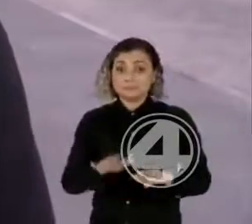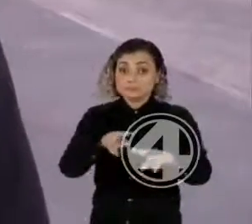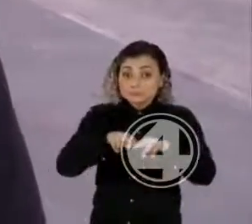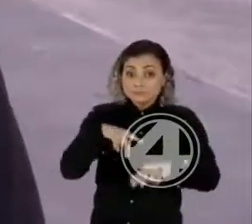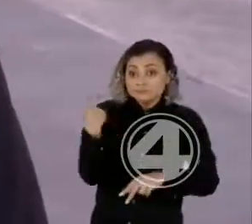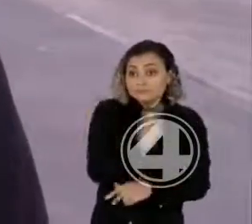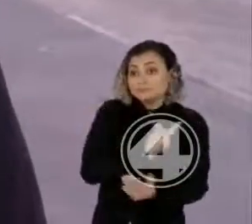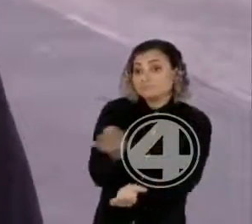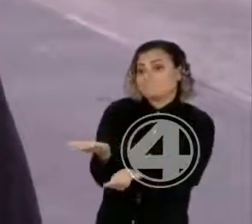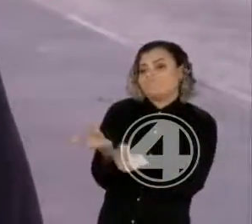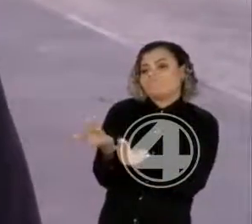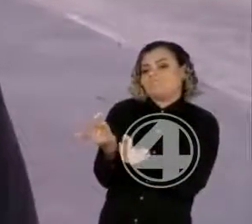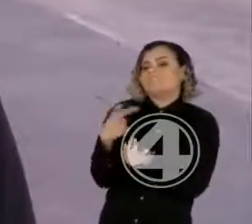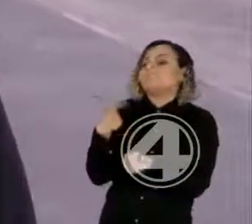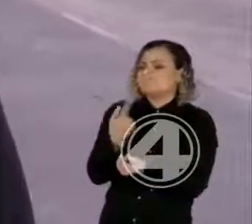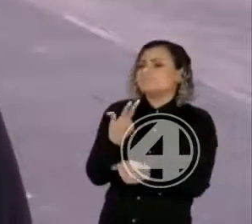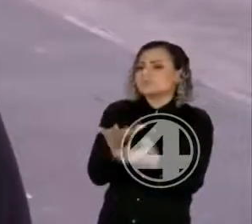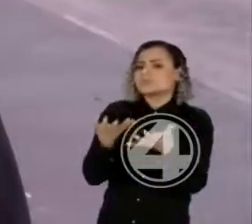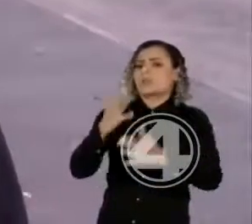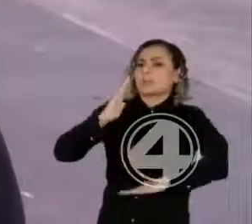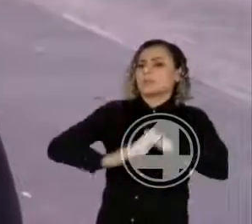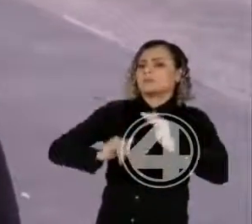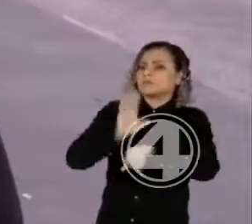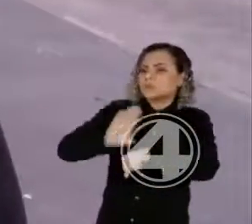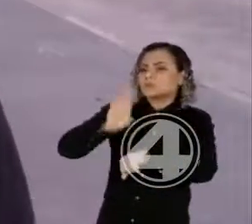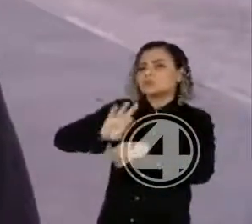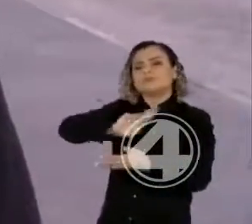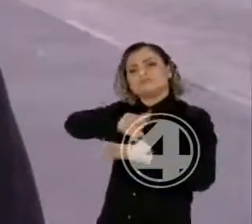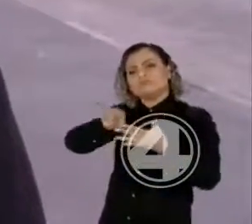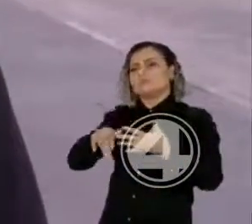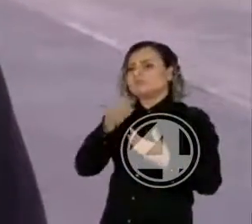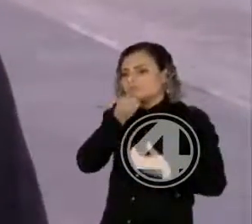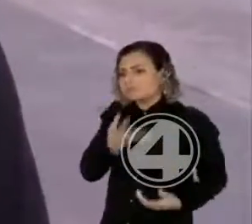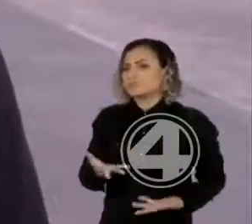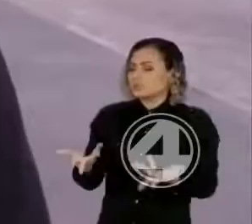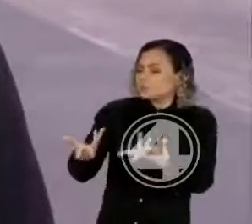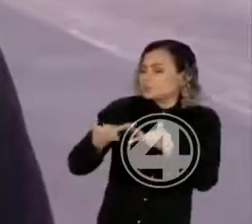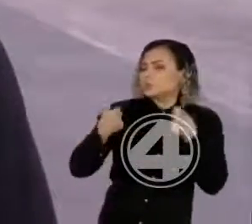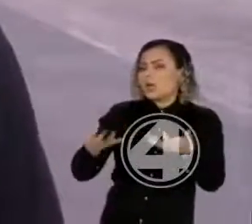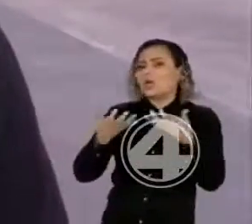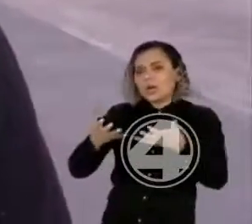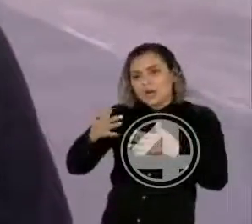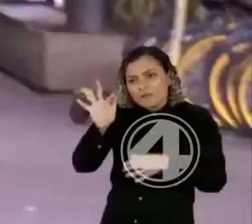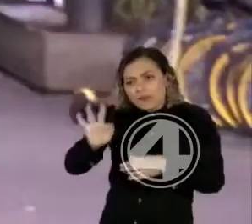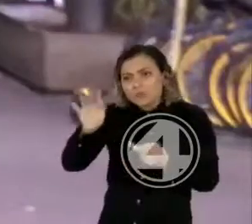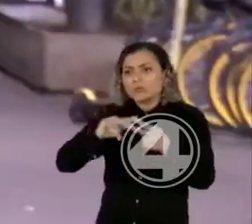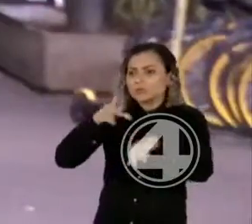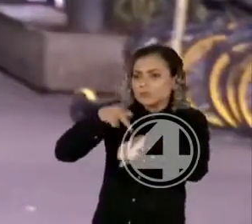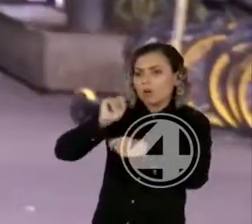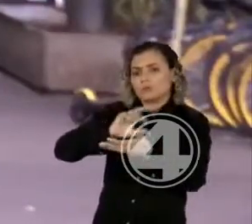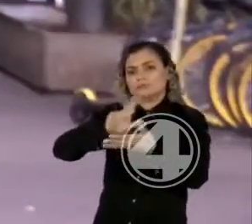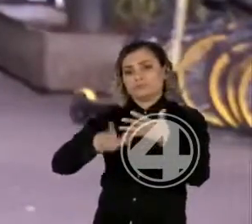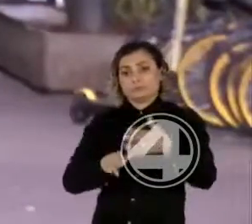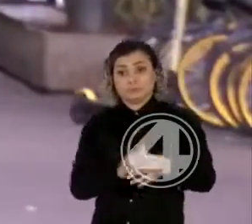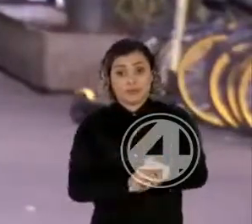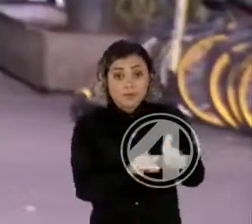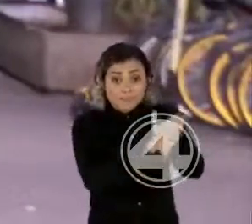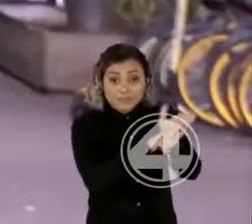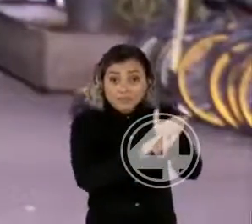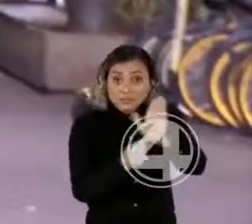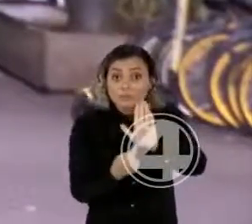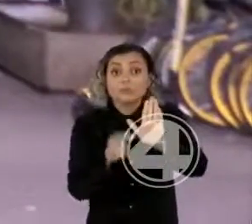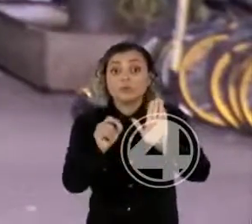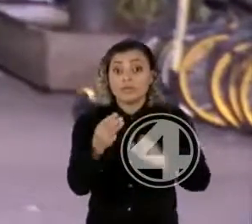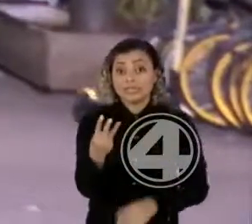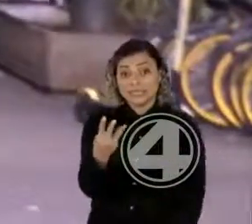nós jovens também estamos procurando nos profissionalizar bastante, fazer uma graduação, uma pós. A pesquisa mostrou ainda